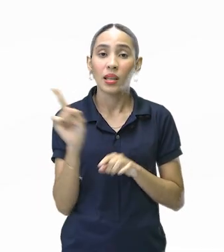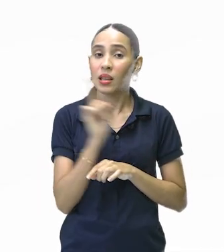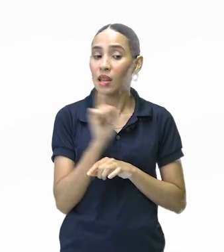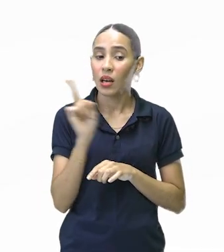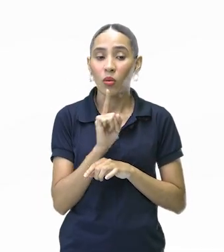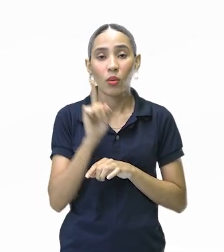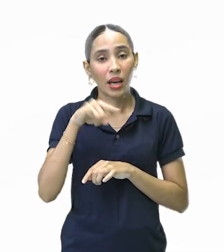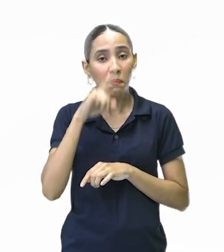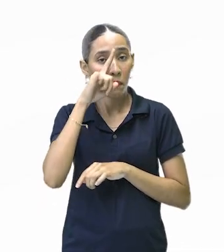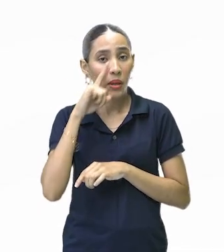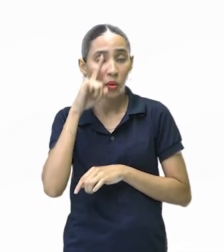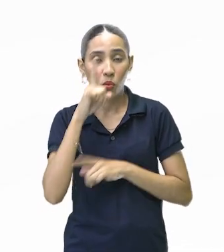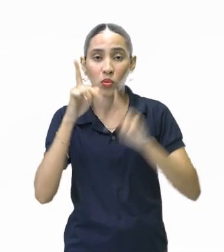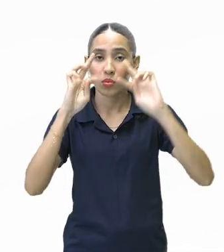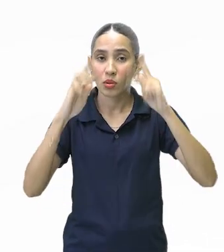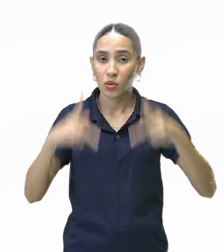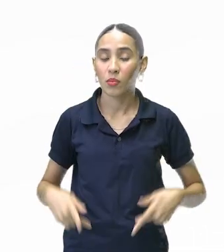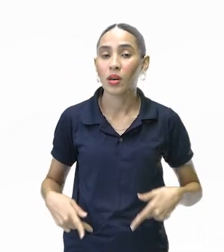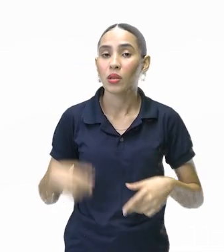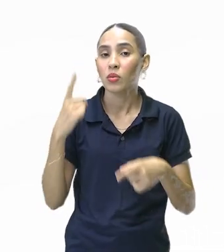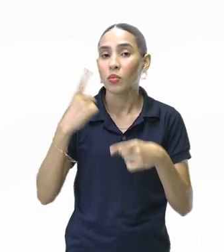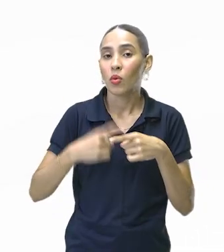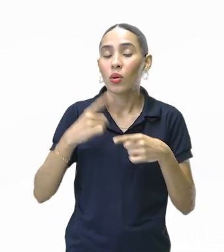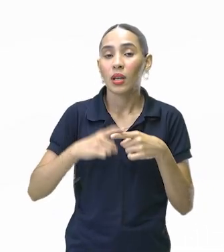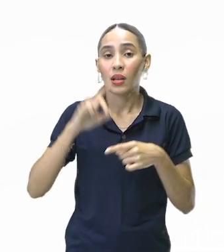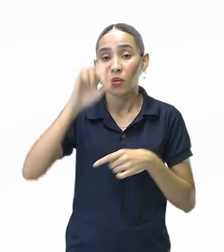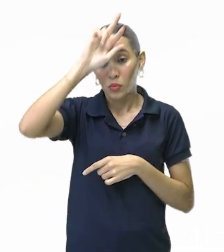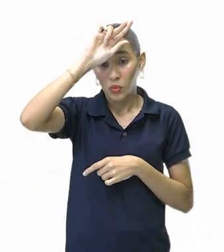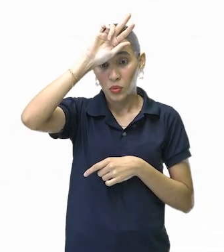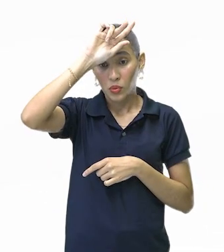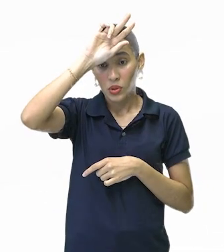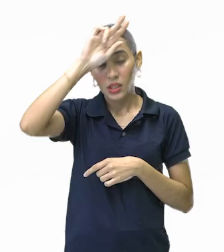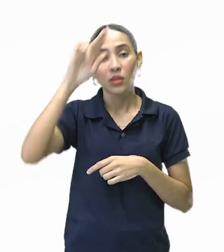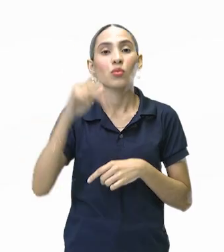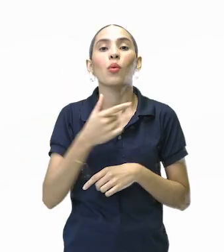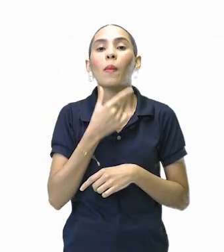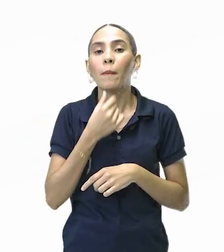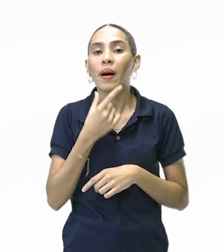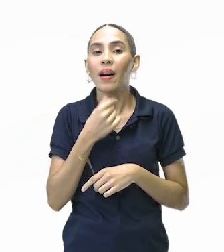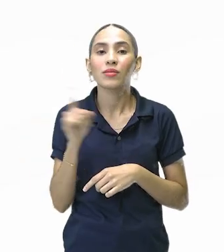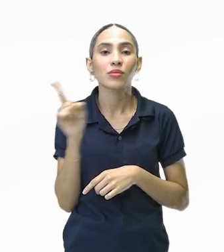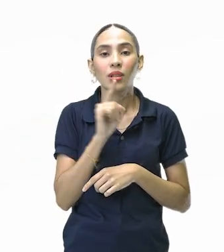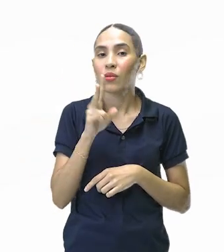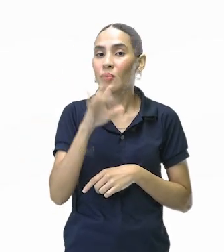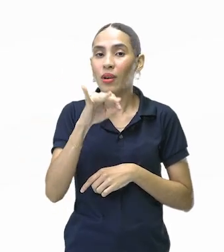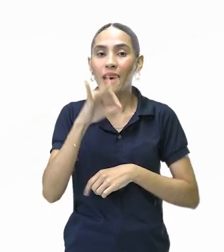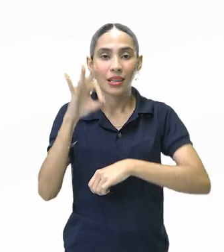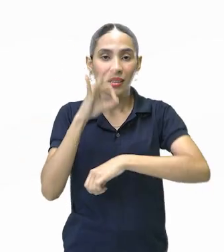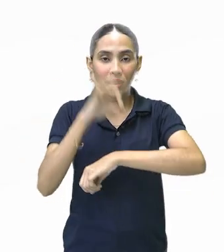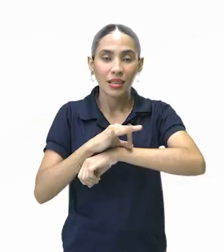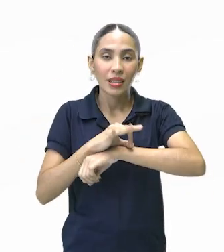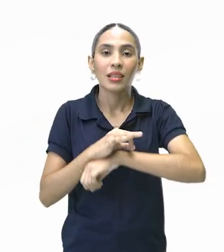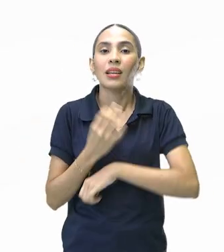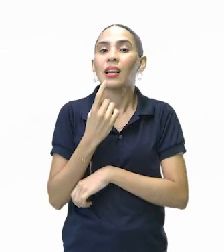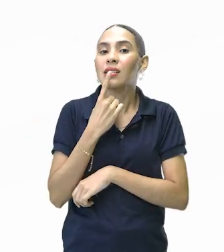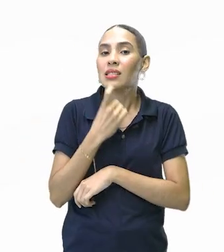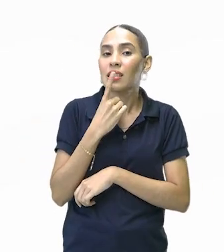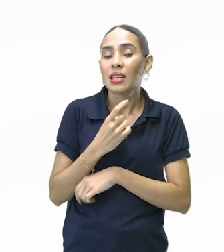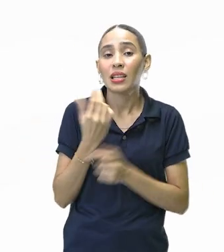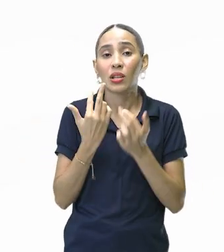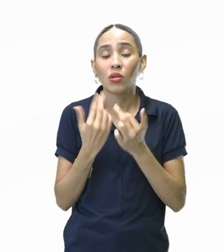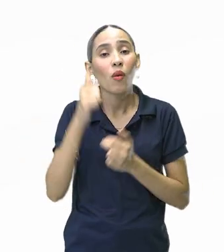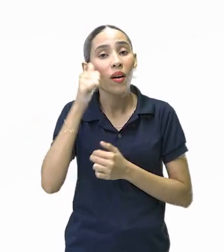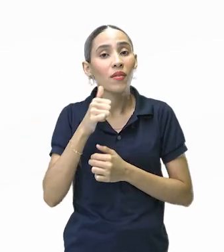nenhuma ameaça para os seres humanos, porque os mosquitos macho não vão atrás de sangue como as fêmeas, tá? Então,